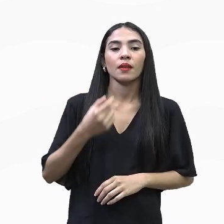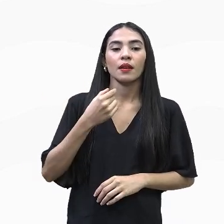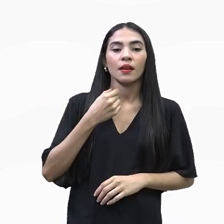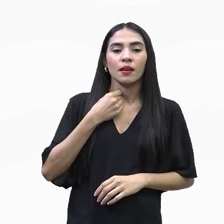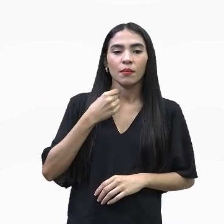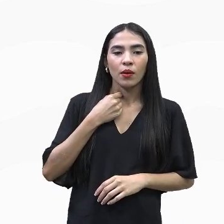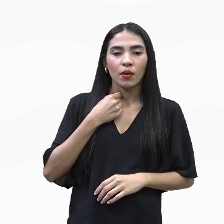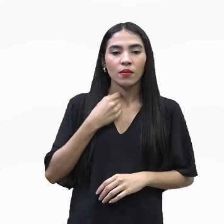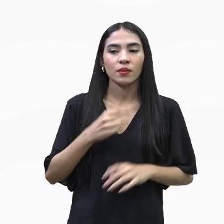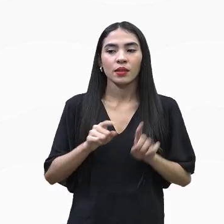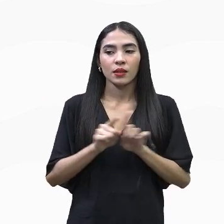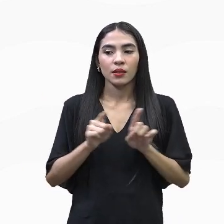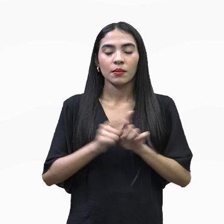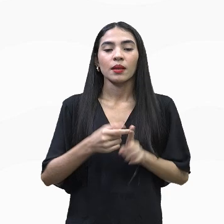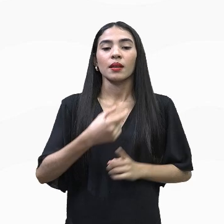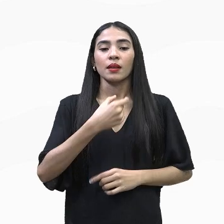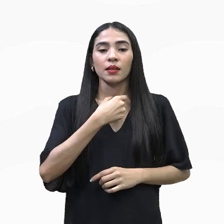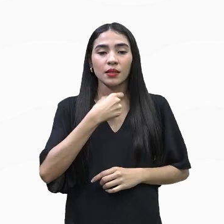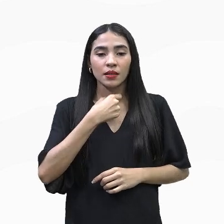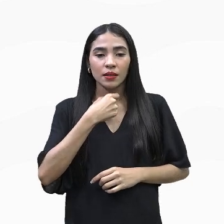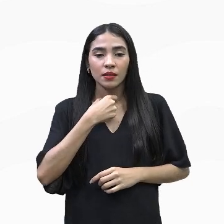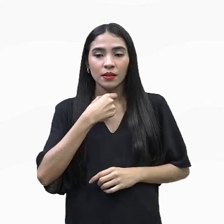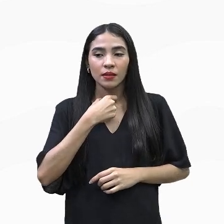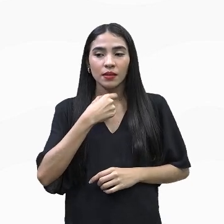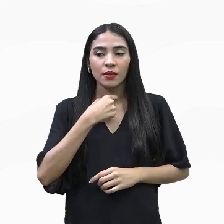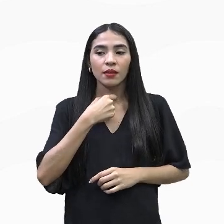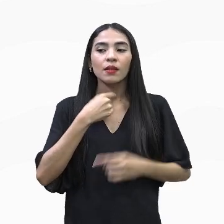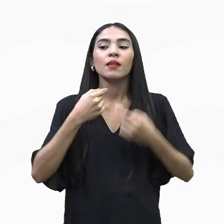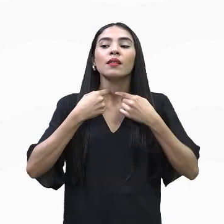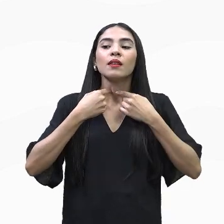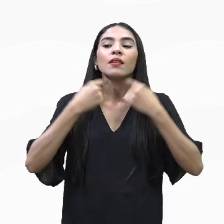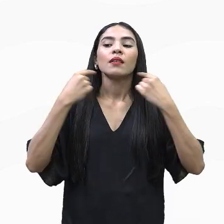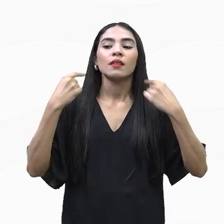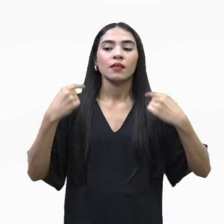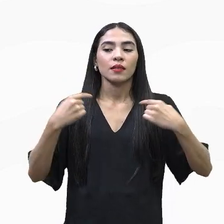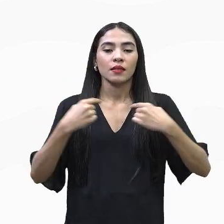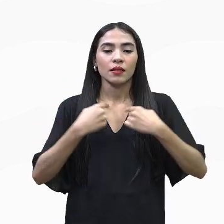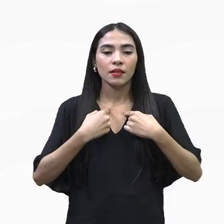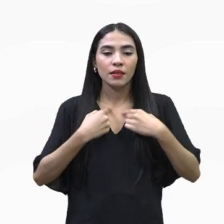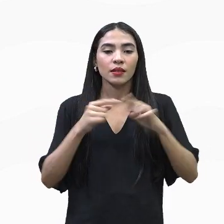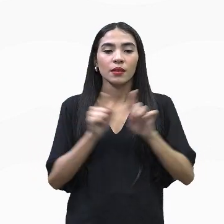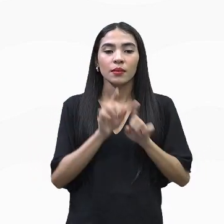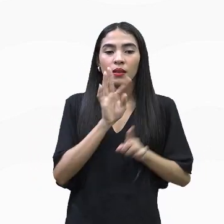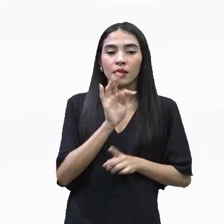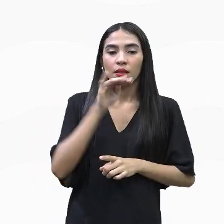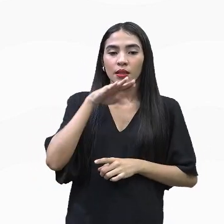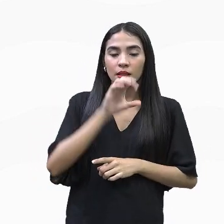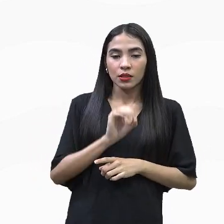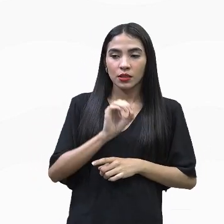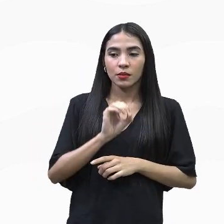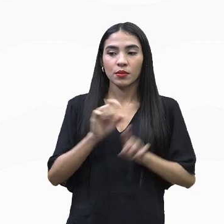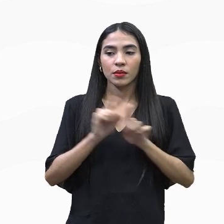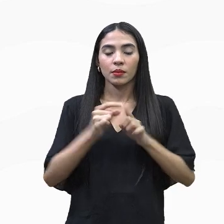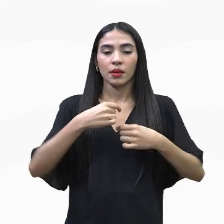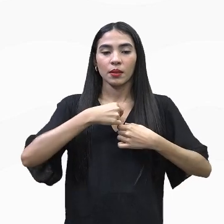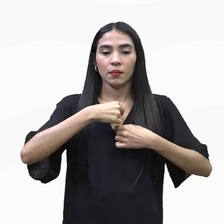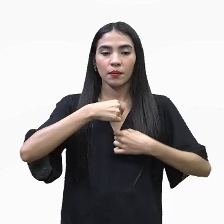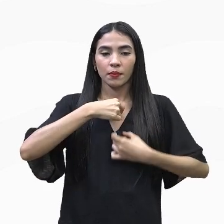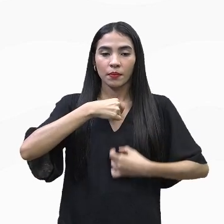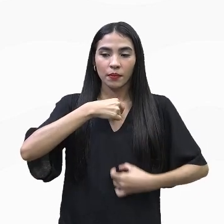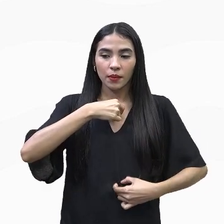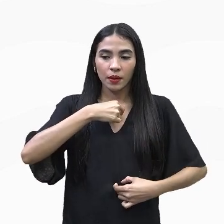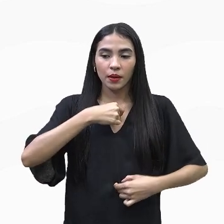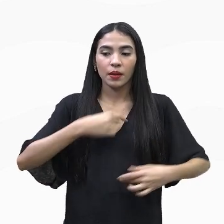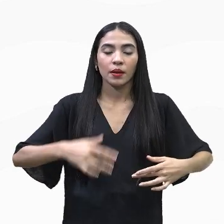Hipófise, tireoide e paratireoides, timo, suprarrenais,